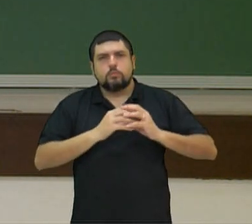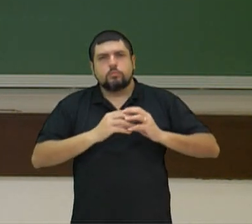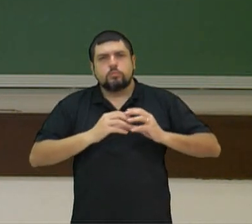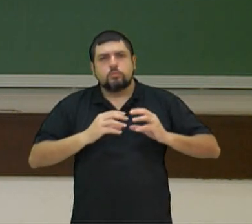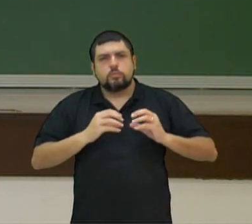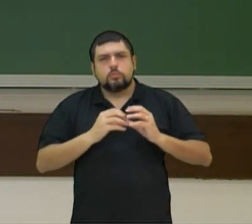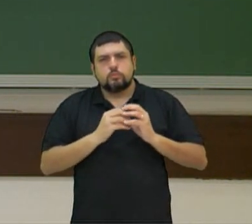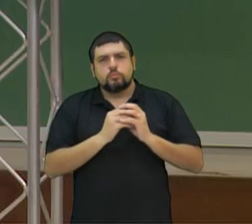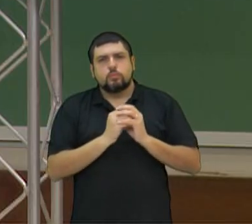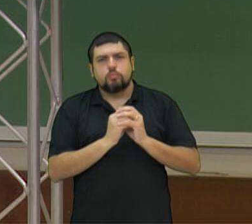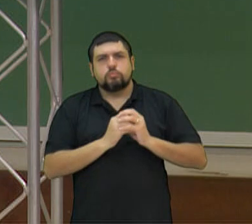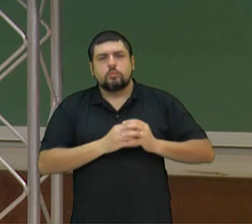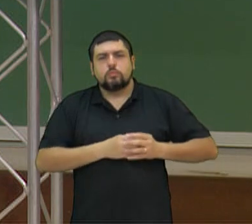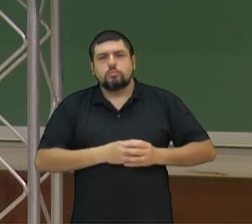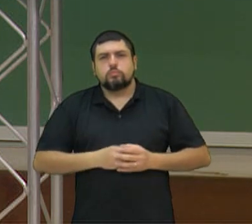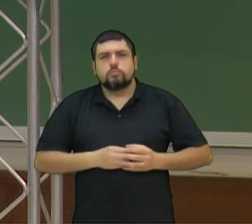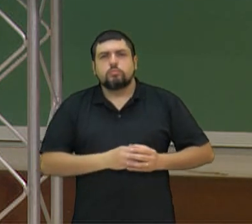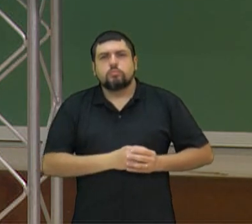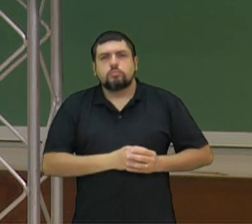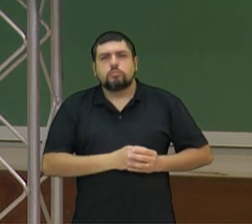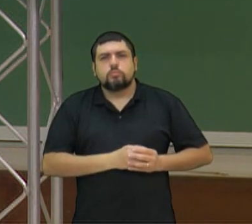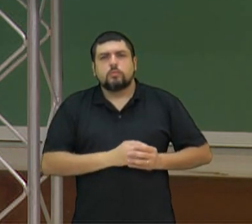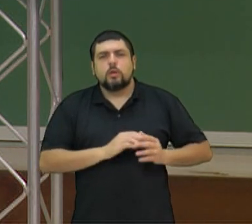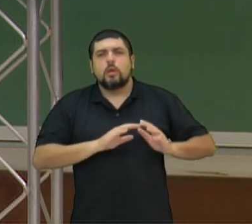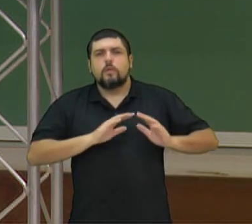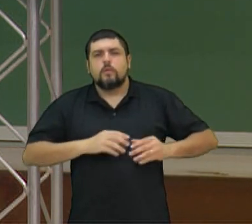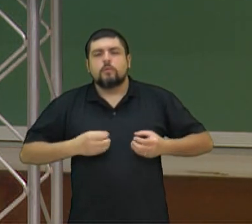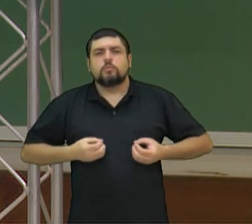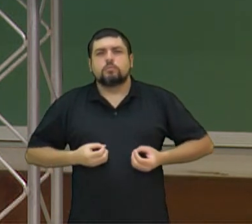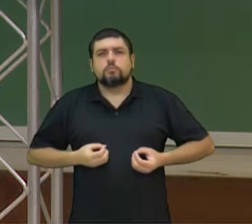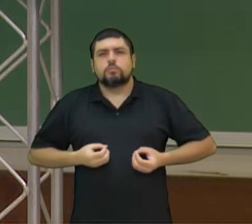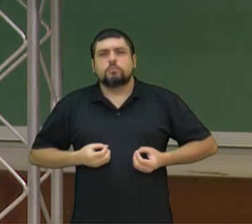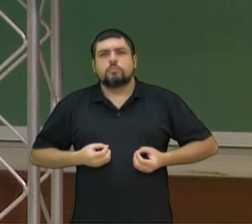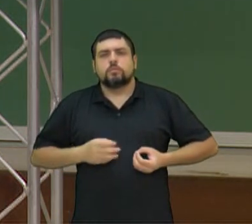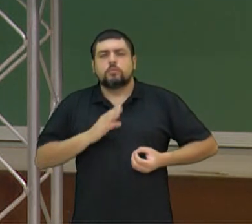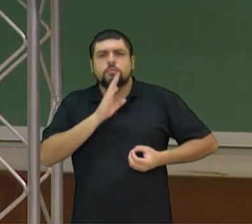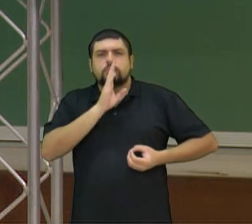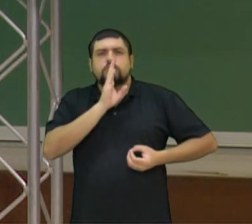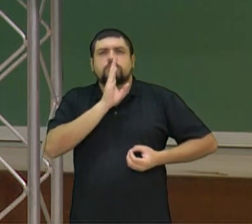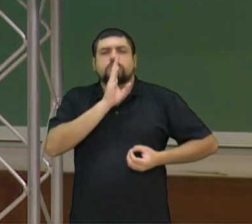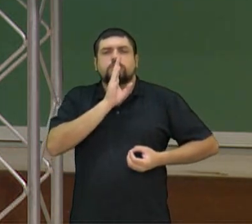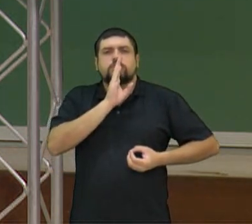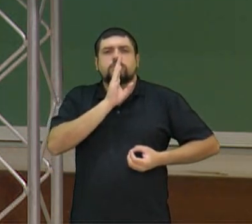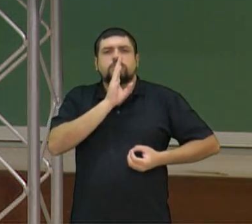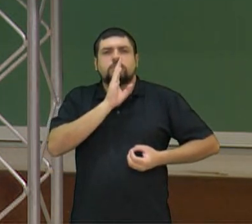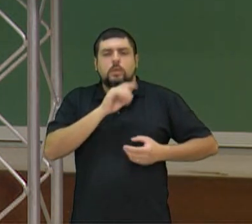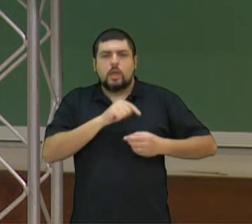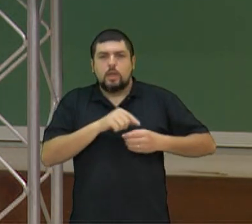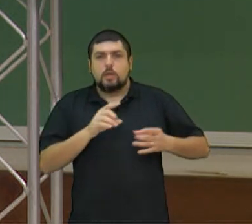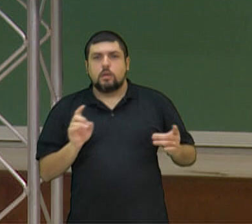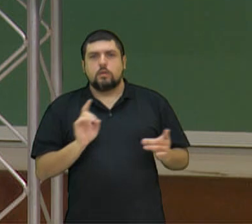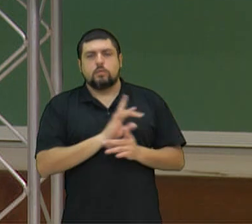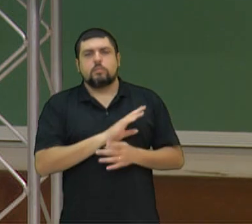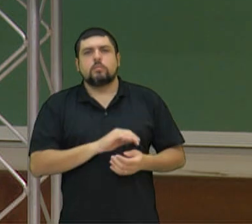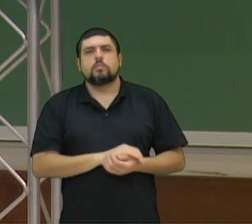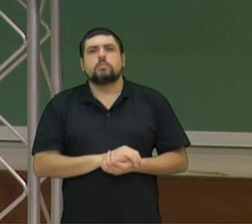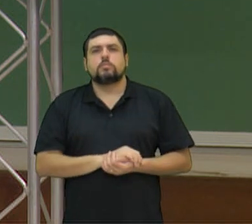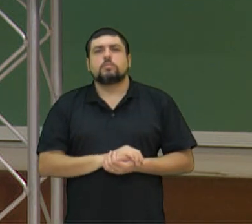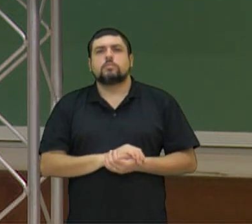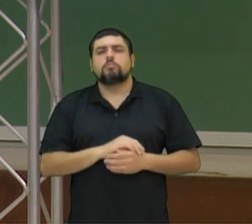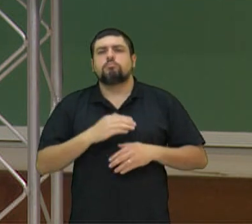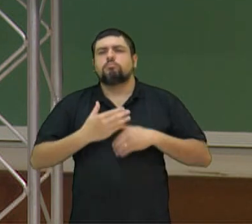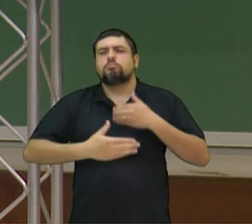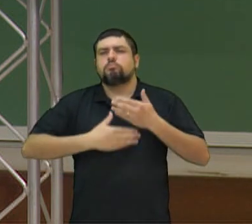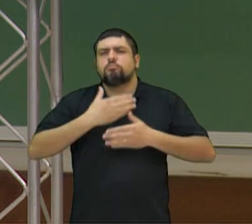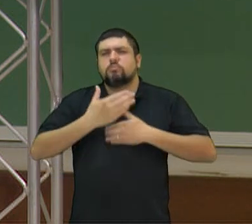ali, ou seja, eles entram num estado que a gente poderia dizer de dormência e ficam ali prontos. Quando a menina entra